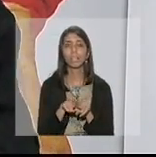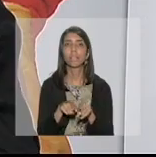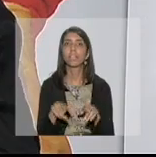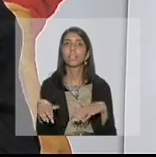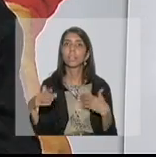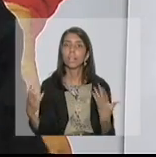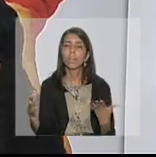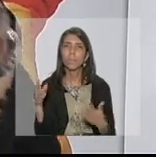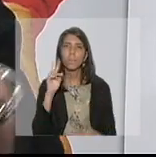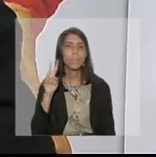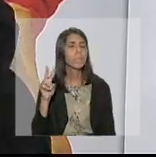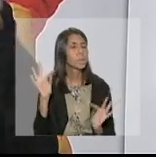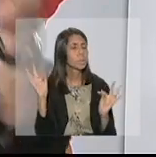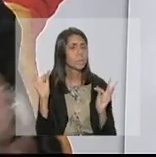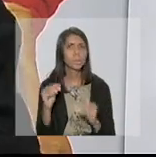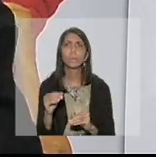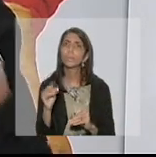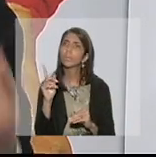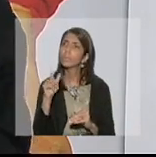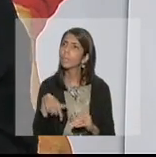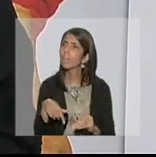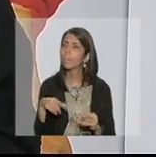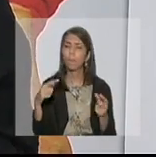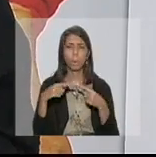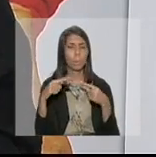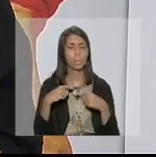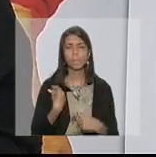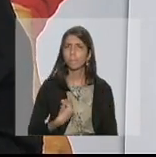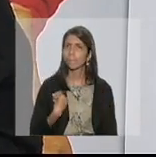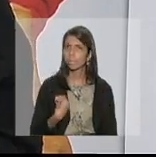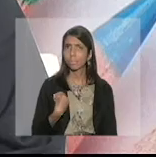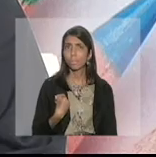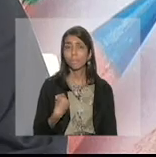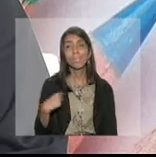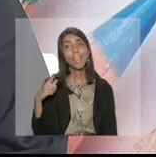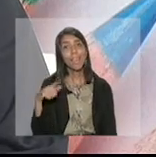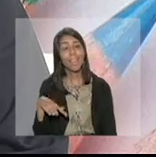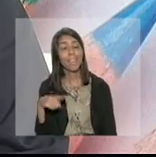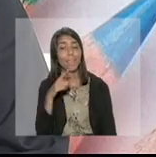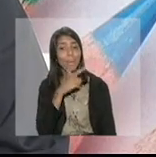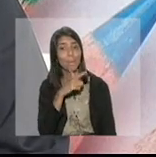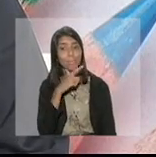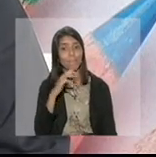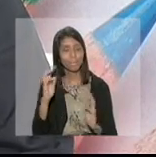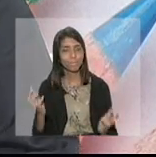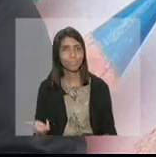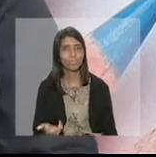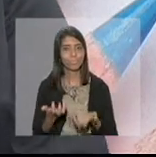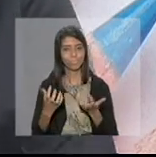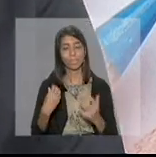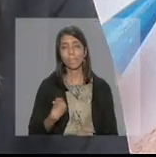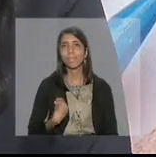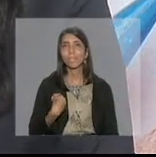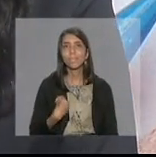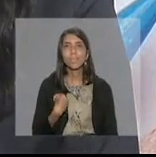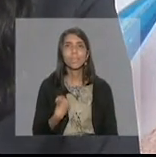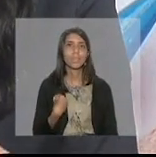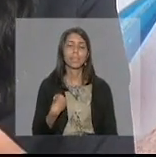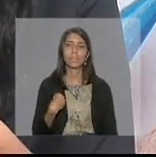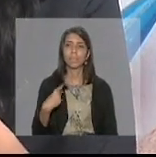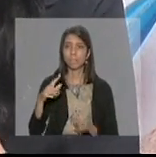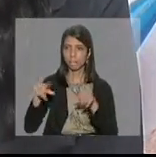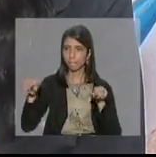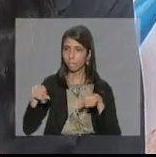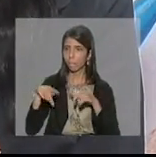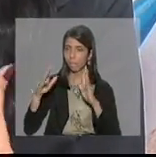do quintal. Então, você vê como tudo é cíclico, a vida. Não, e a gente está falando disso, de fertilidade, Isso, né? Do é que de vida, você... né?